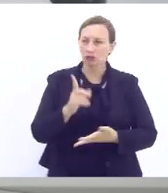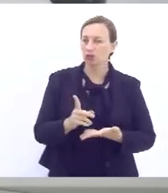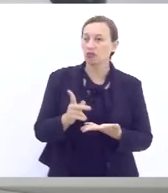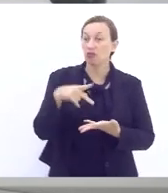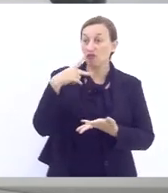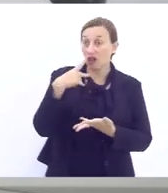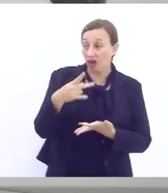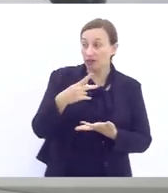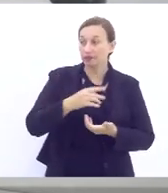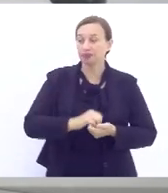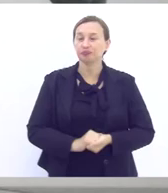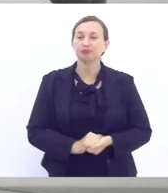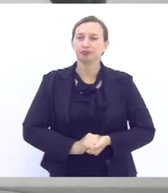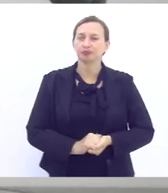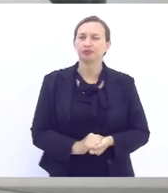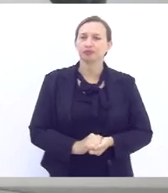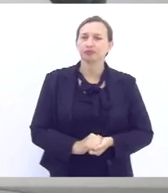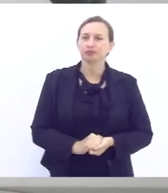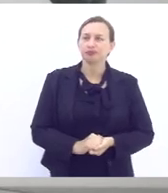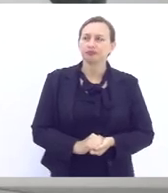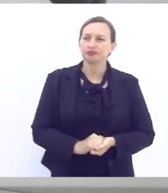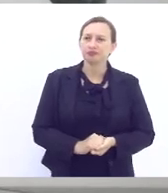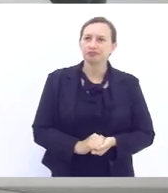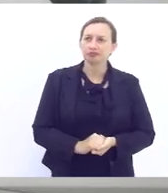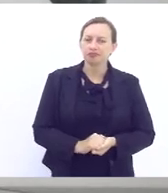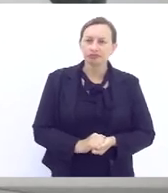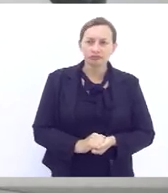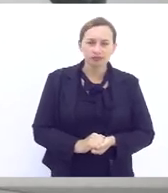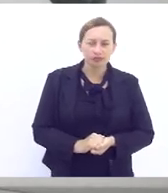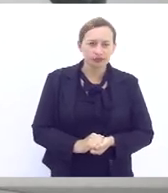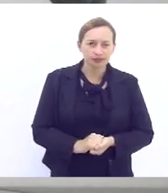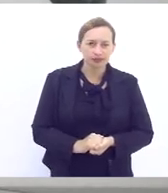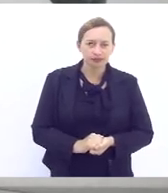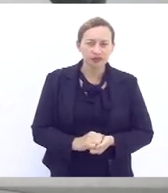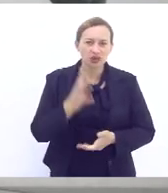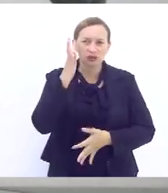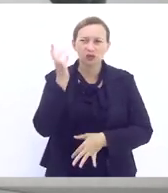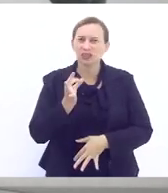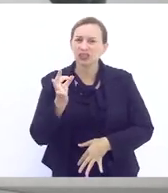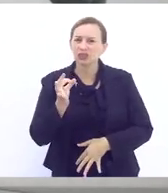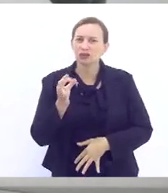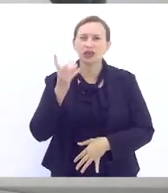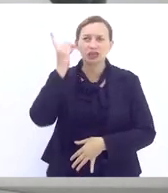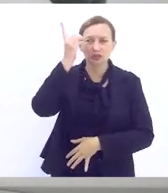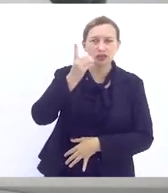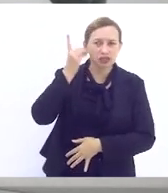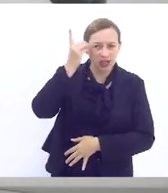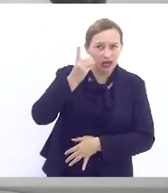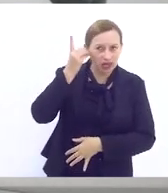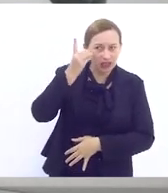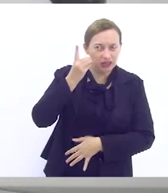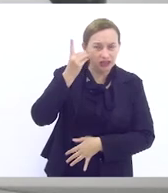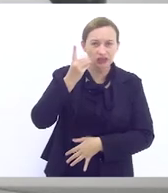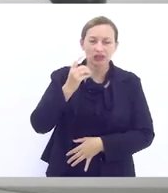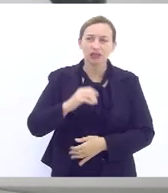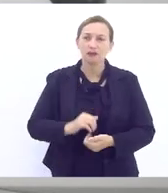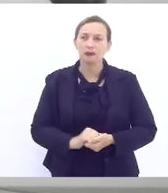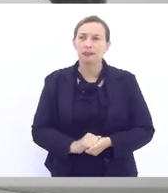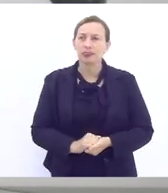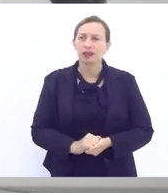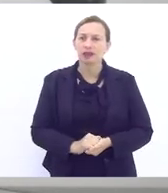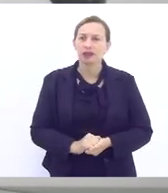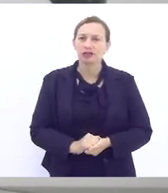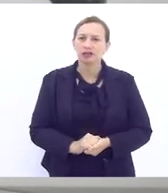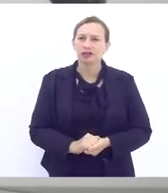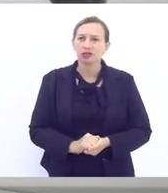foi dito aí foi um foi dito aí eu acho que não sei se foi a deputado ou foi sobre a